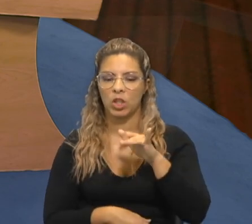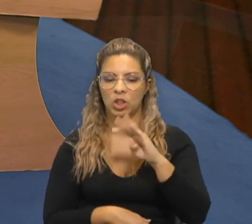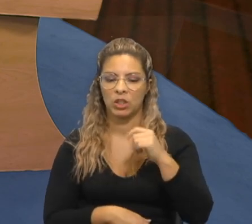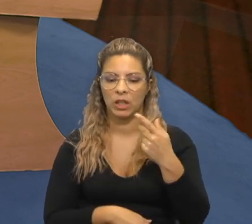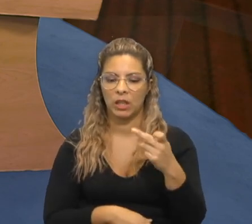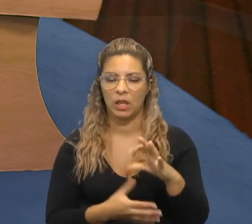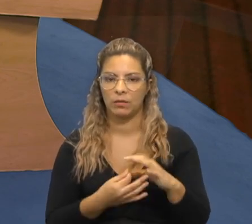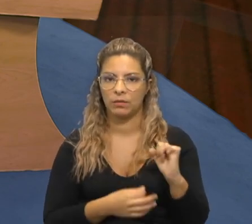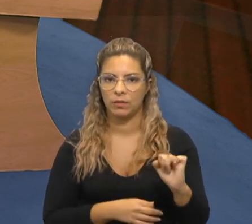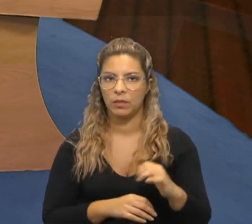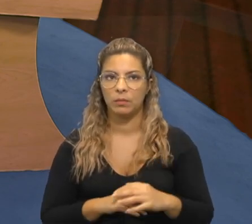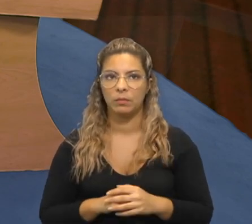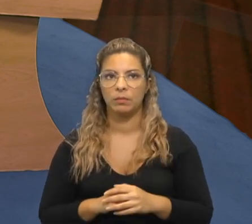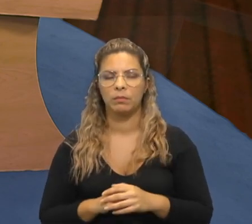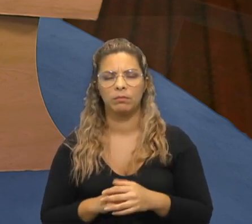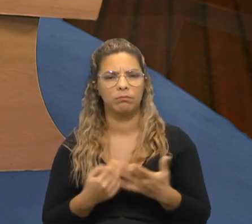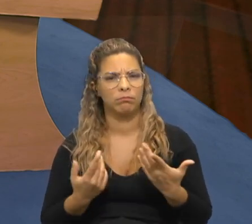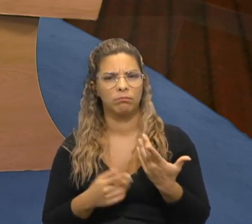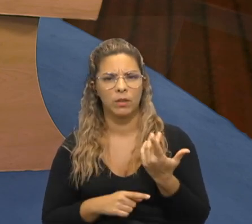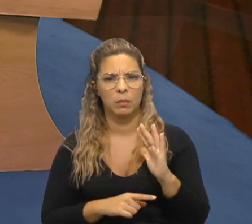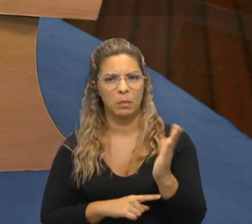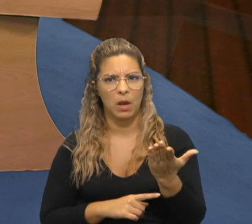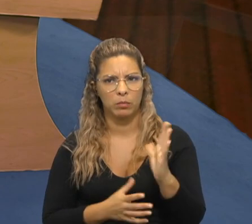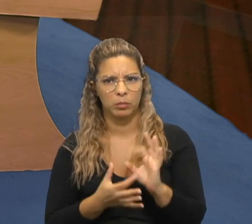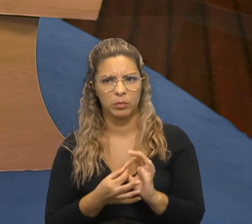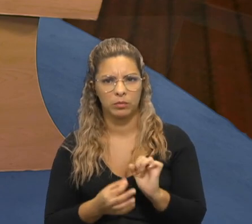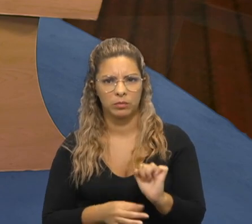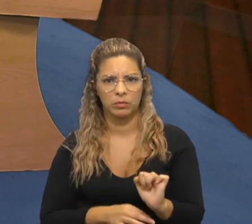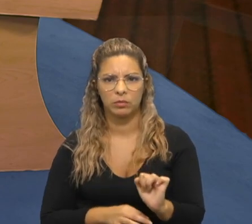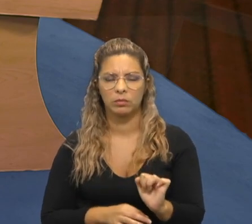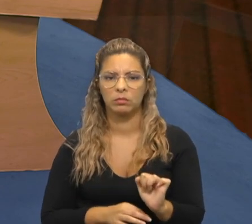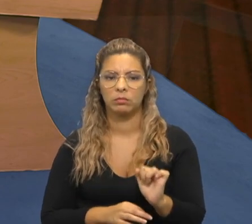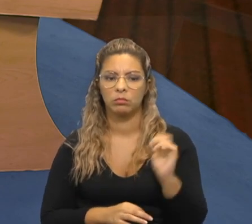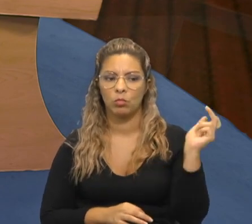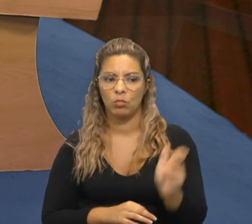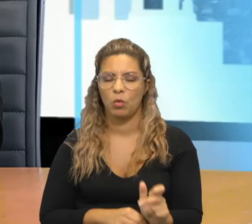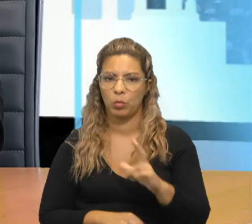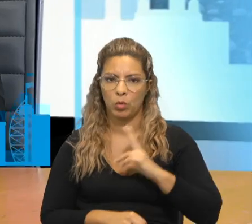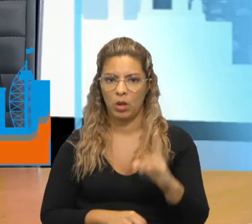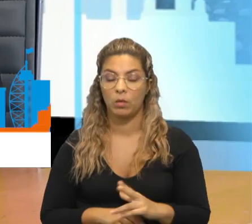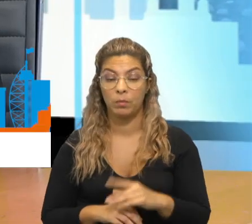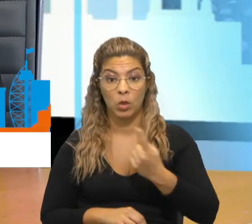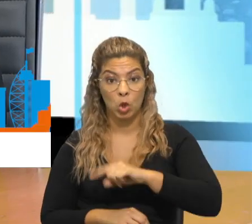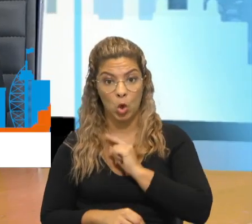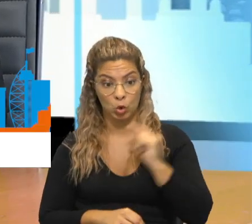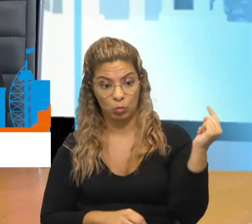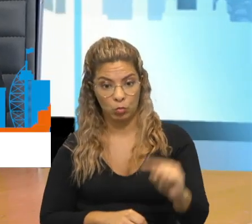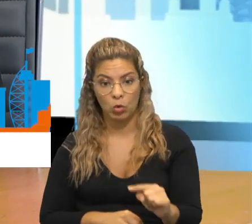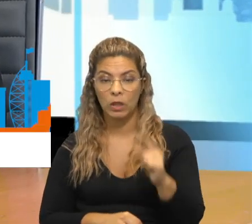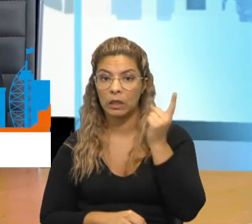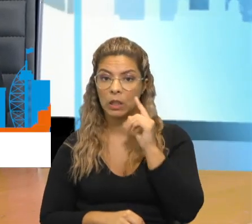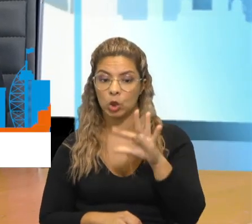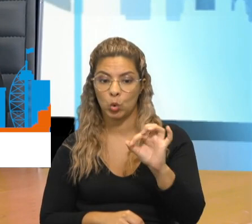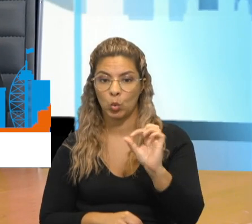essa primeira vinda do fundador dos paulistas a Portugal? Olha, nós chegamos em Portugal no dia 18